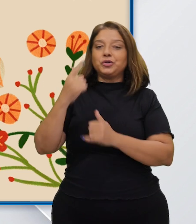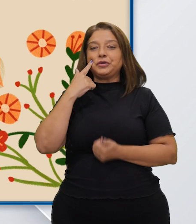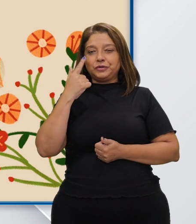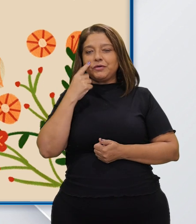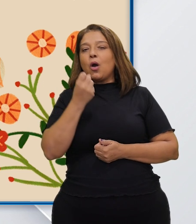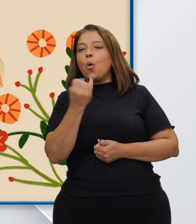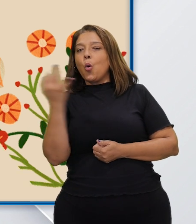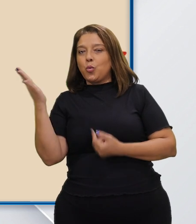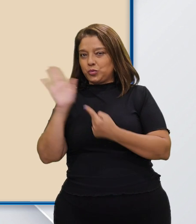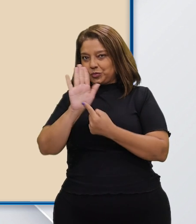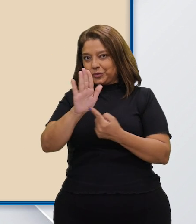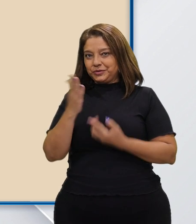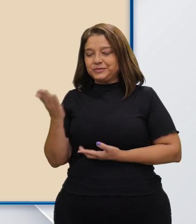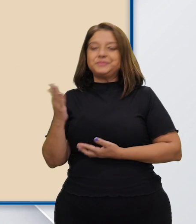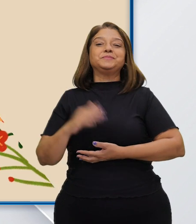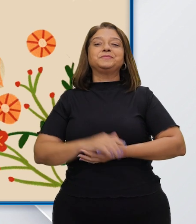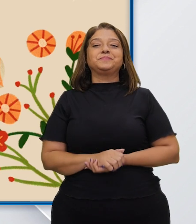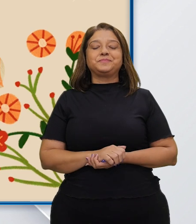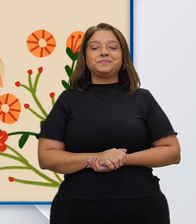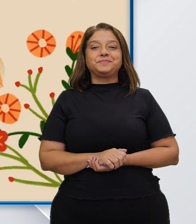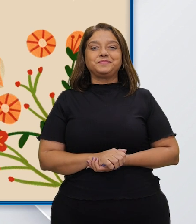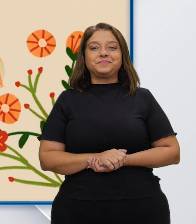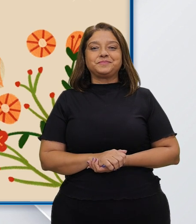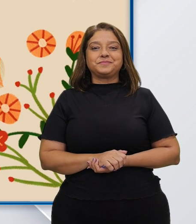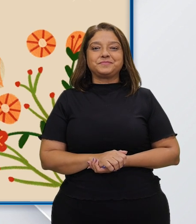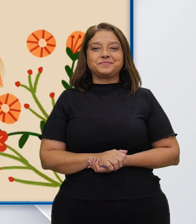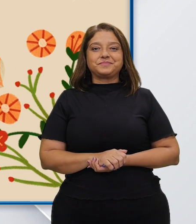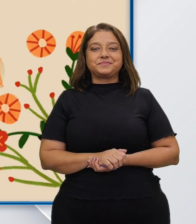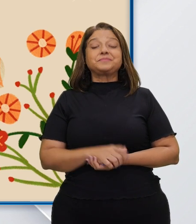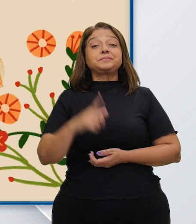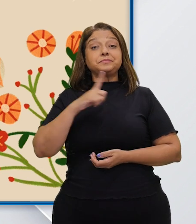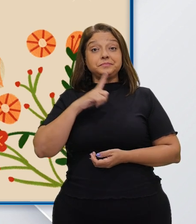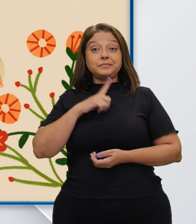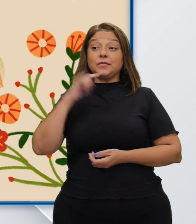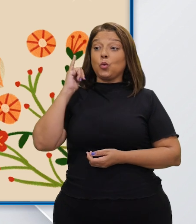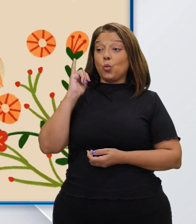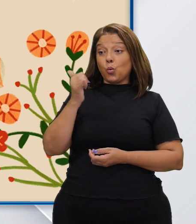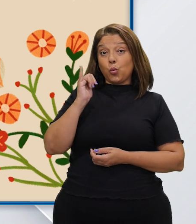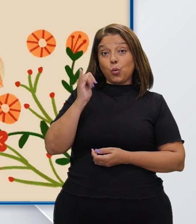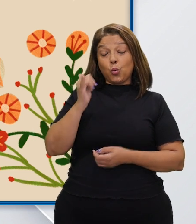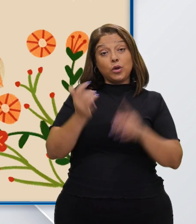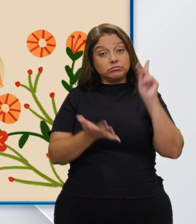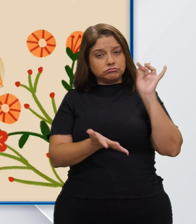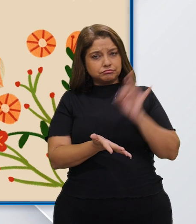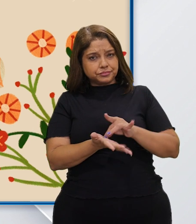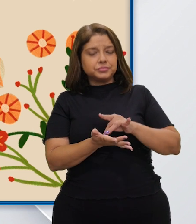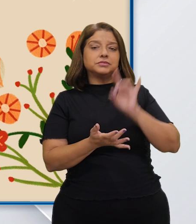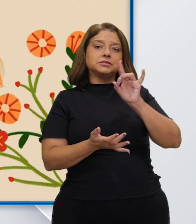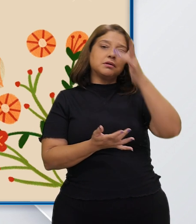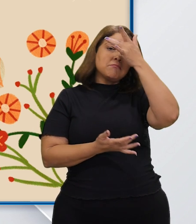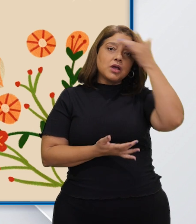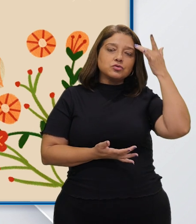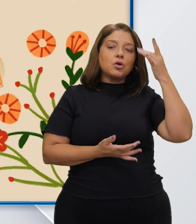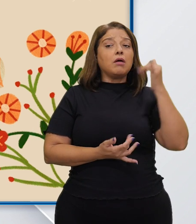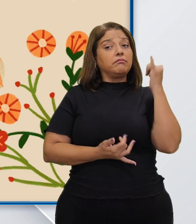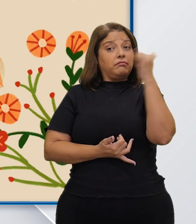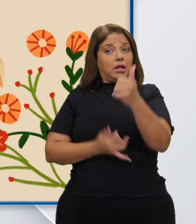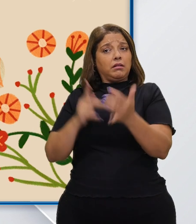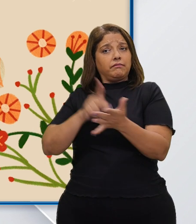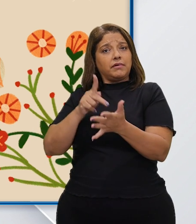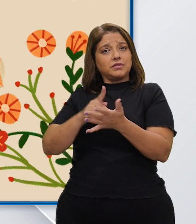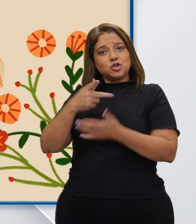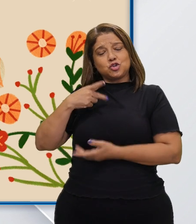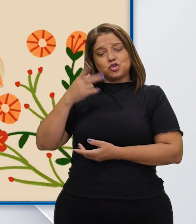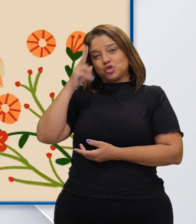alguns que se destacam? Nós temos aí contos realistas, que são os que narram situações realistas